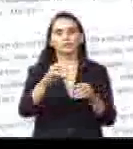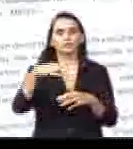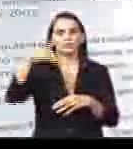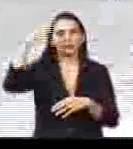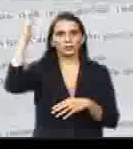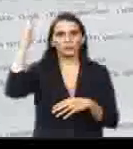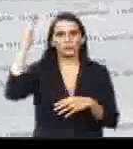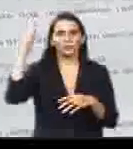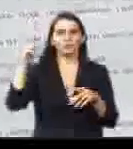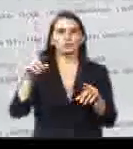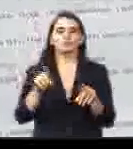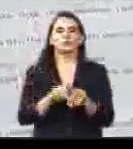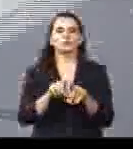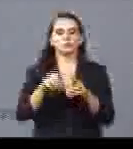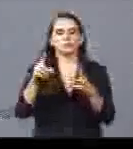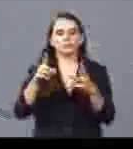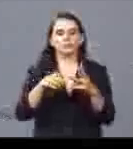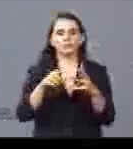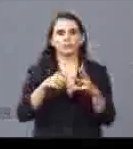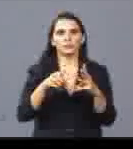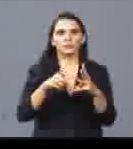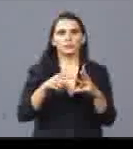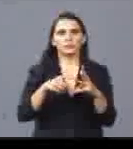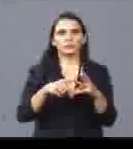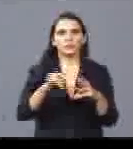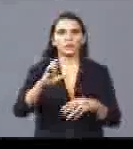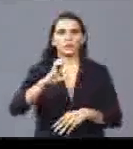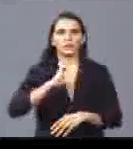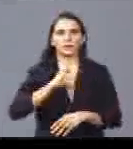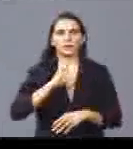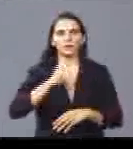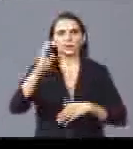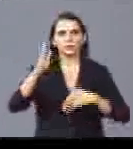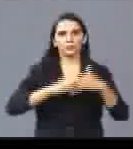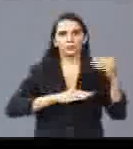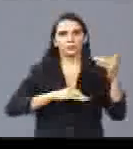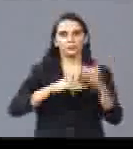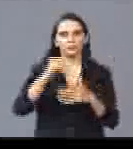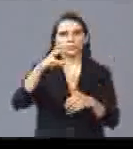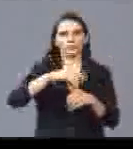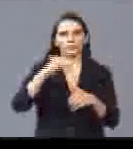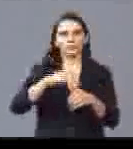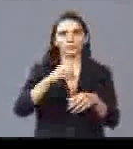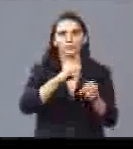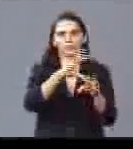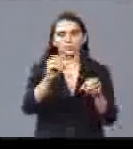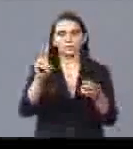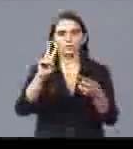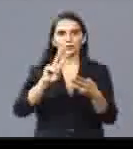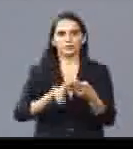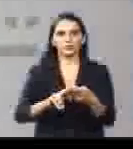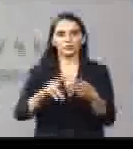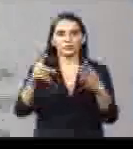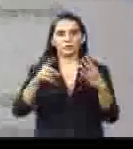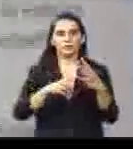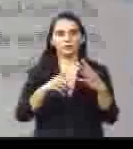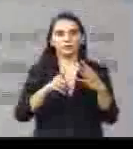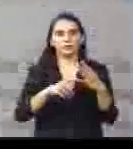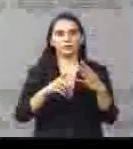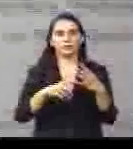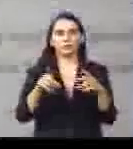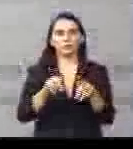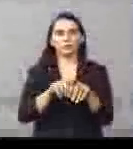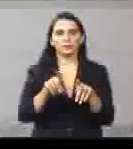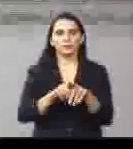educação de adultos. O terceiro abrange a ética profissional e valores na educação prisional. E o